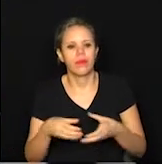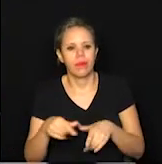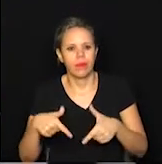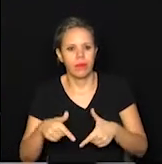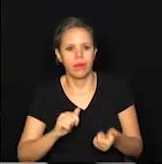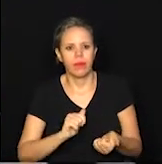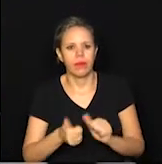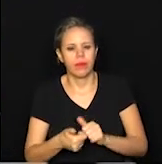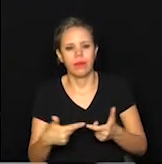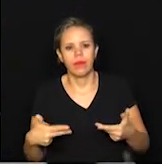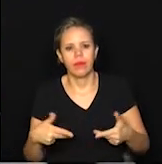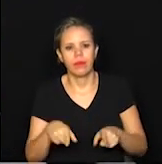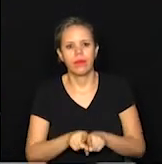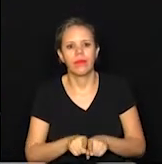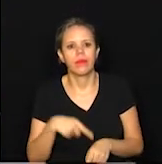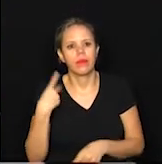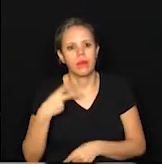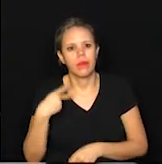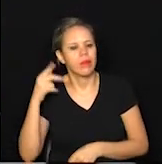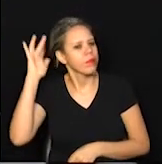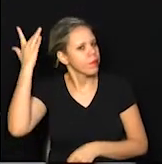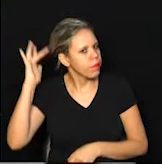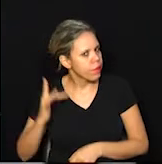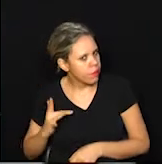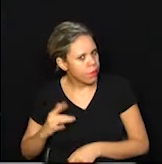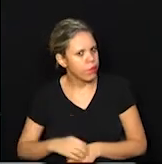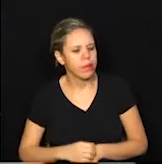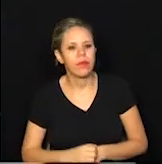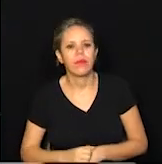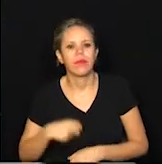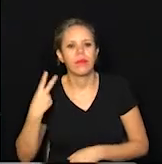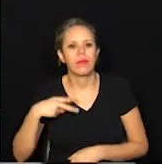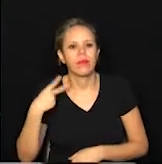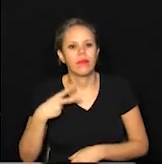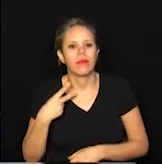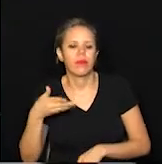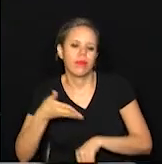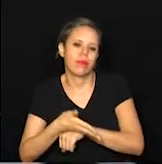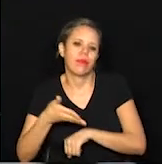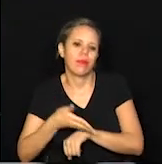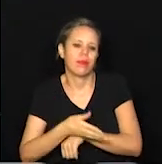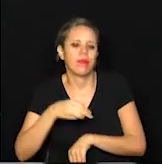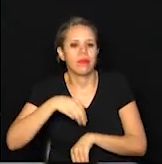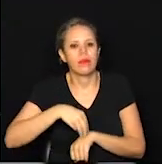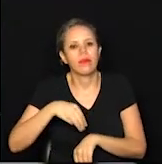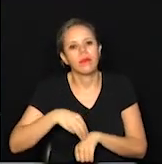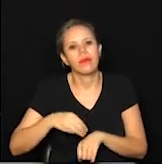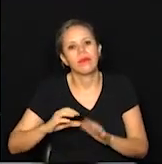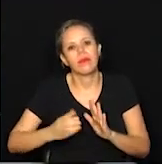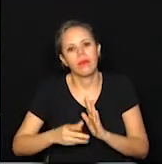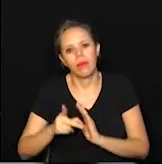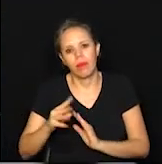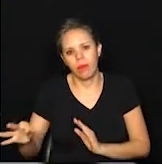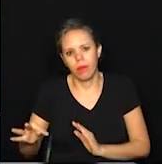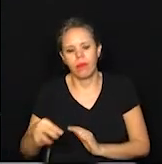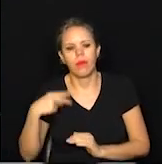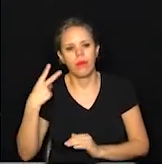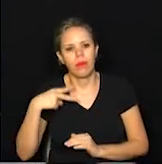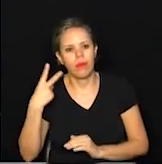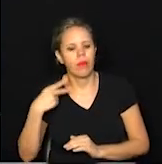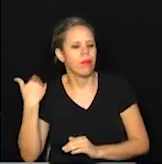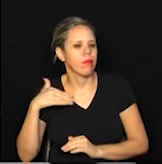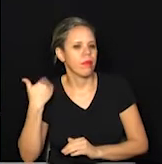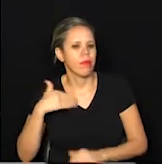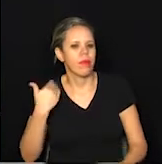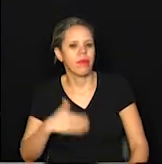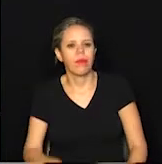os trabalhos, vereadora Guida Calisto, que é vereadora integrante da comissão do PT, a vereadora Mariana